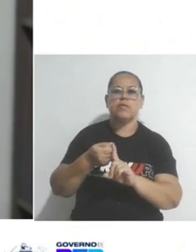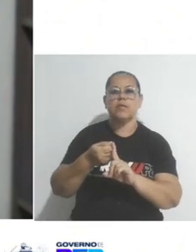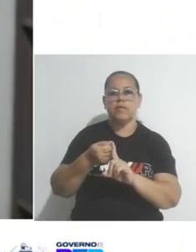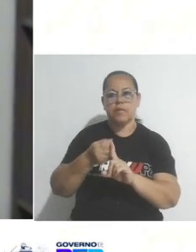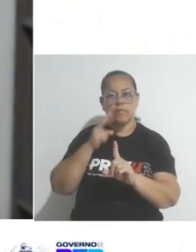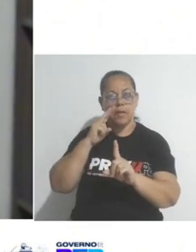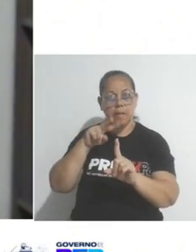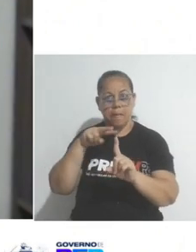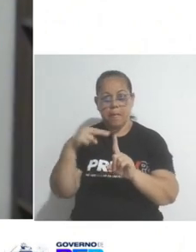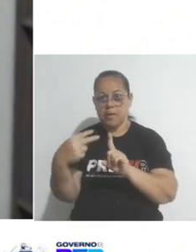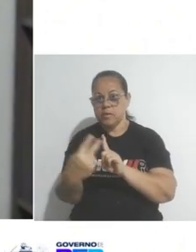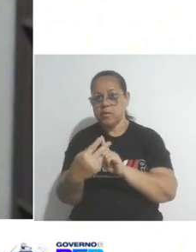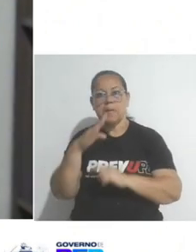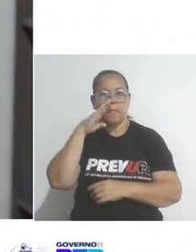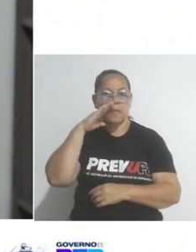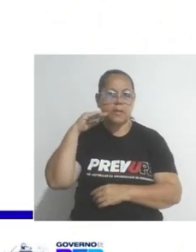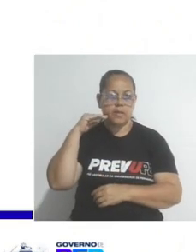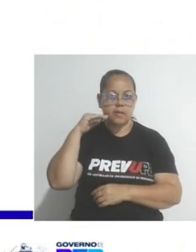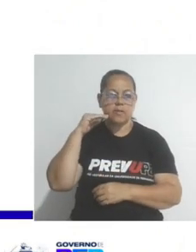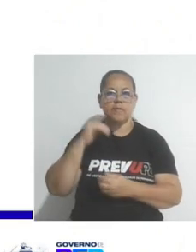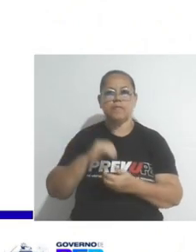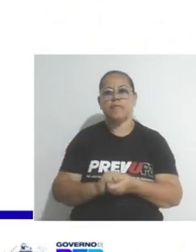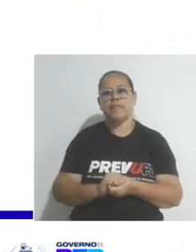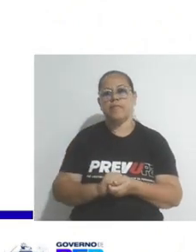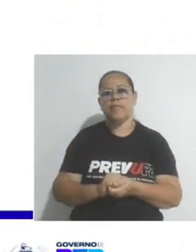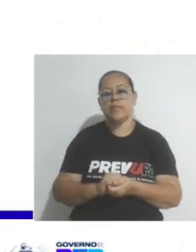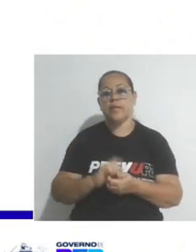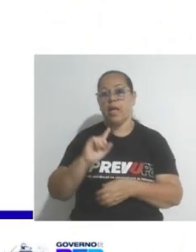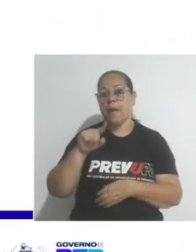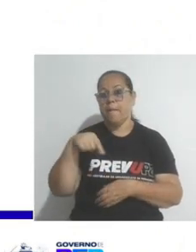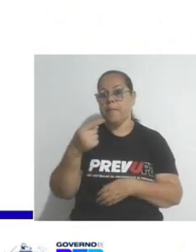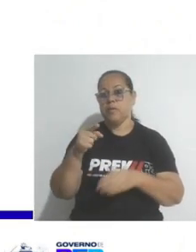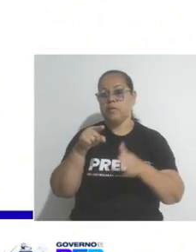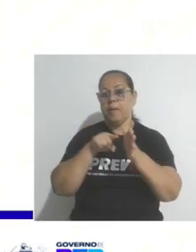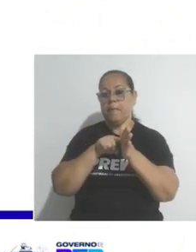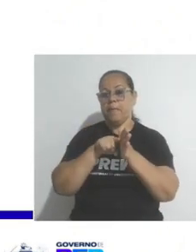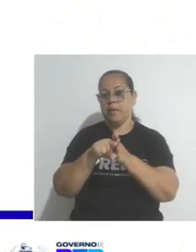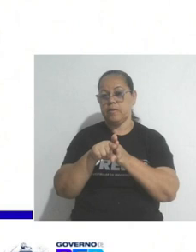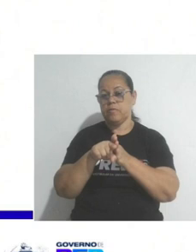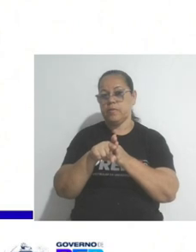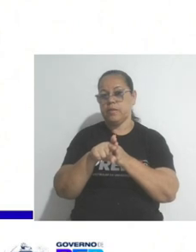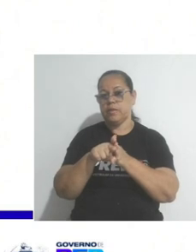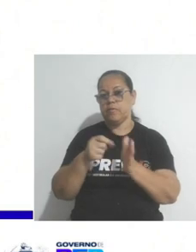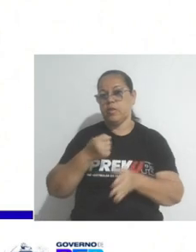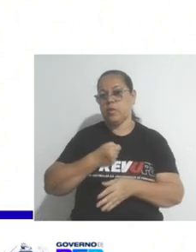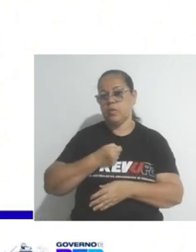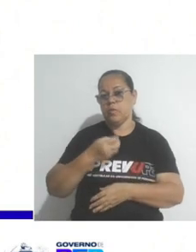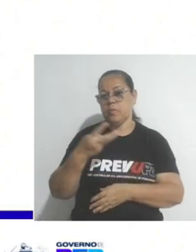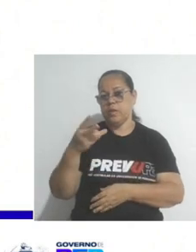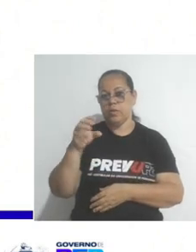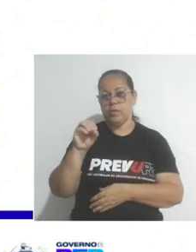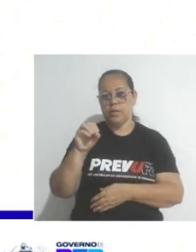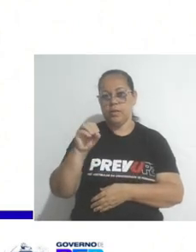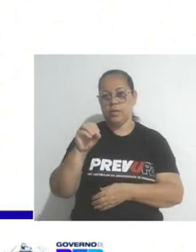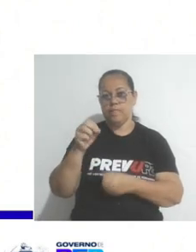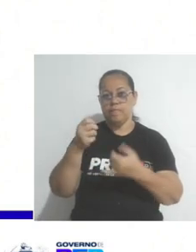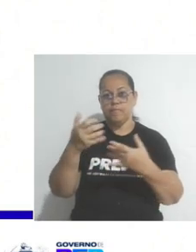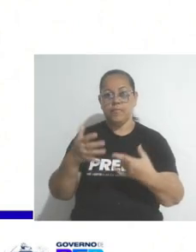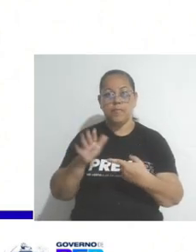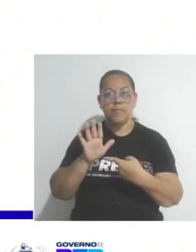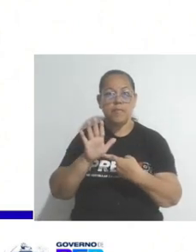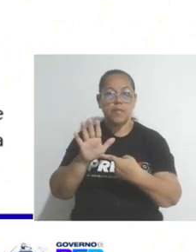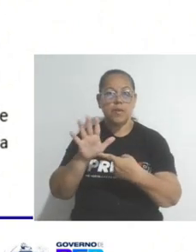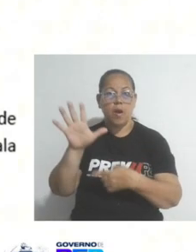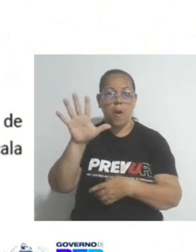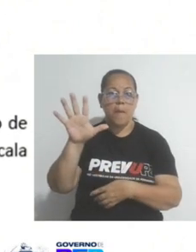perspectiva marxista A questão seguinte é a questão número 30 nela a gente tem um mapa apresentado